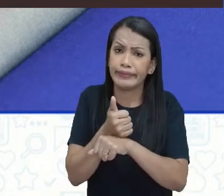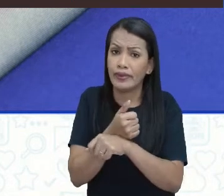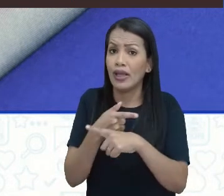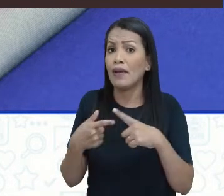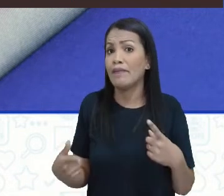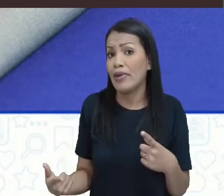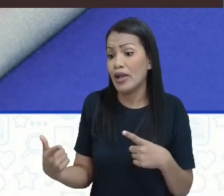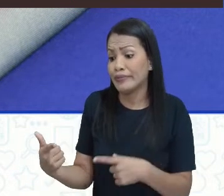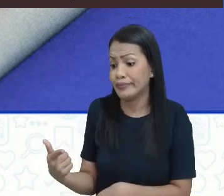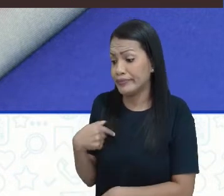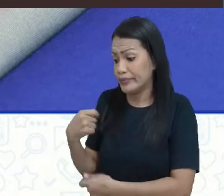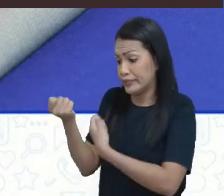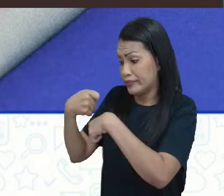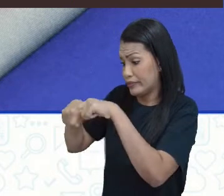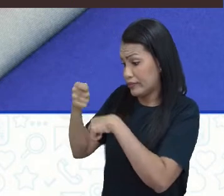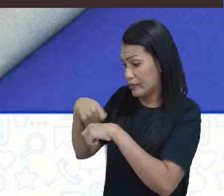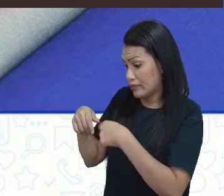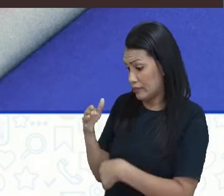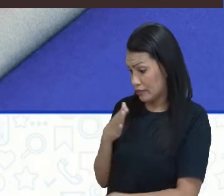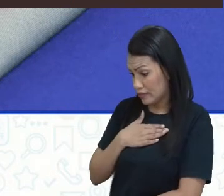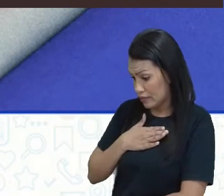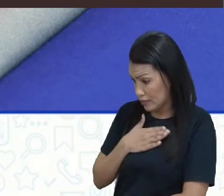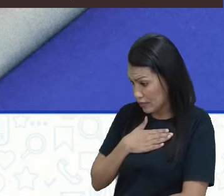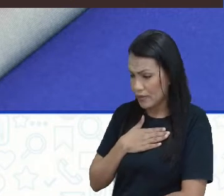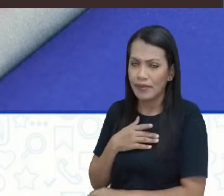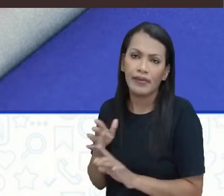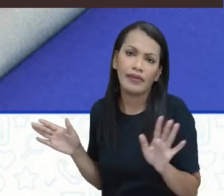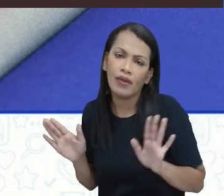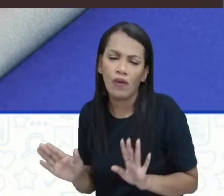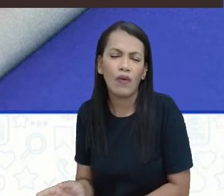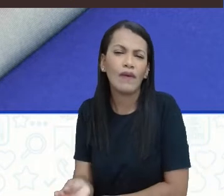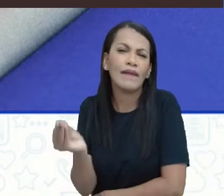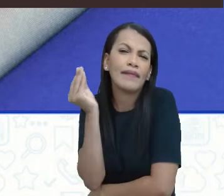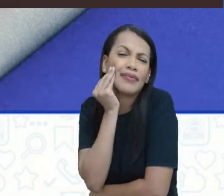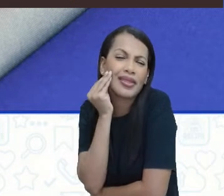tecia para si. Ela tecia para cumprir ou tentar